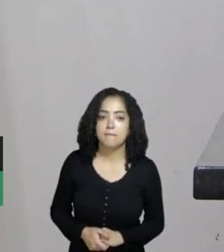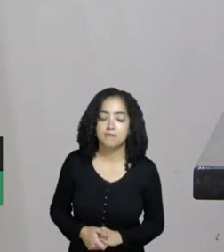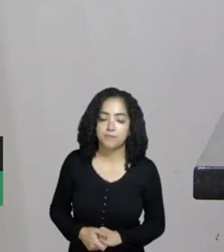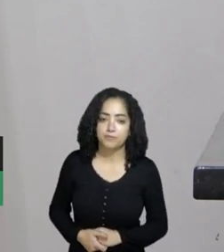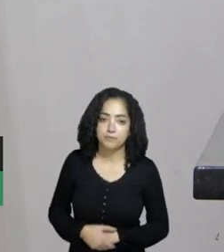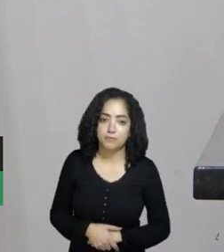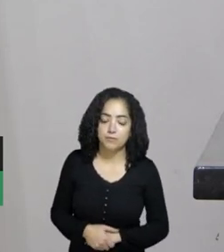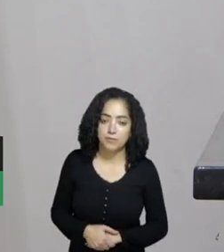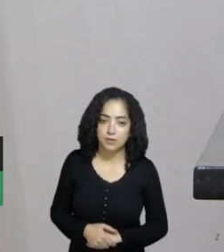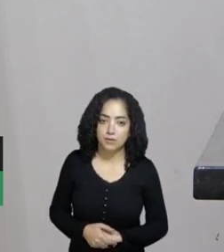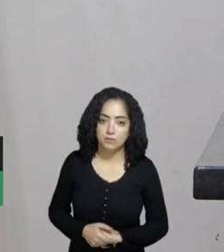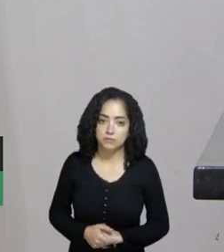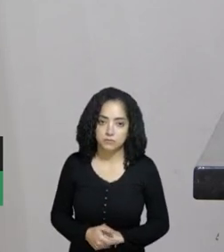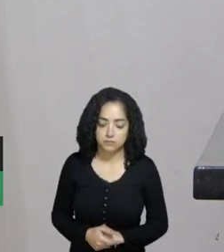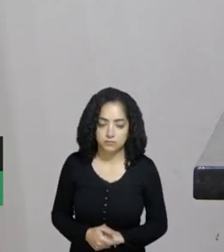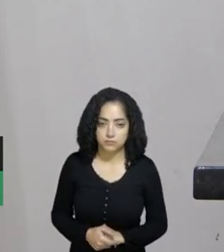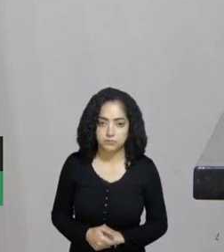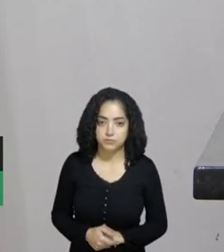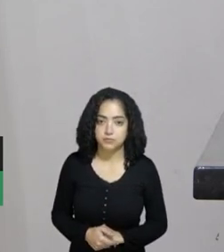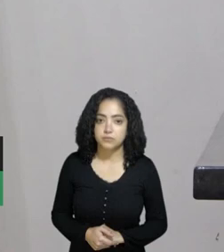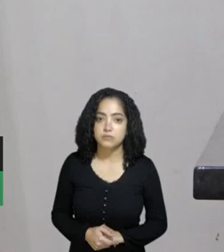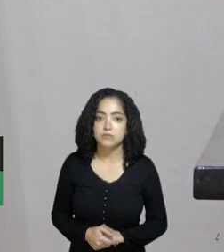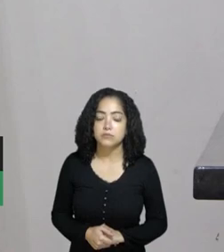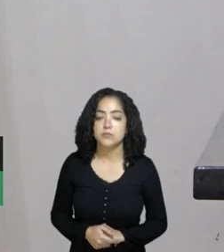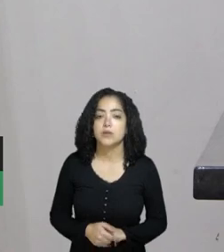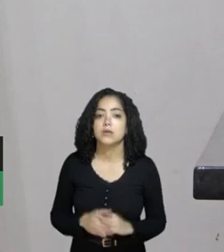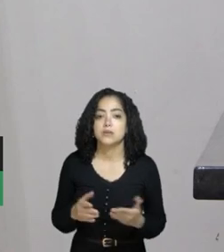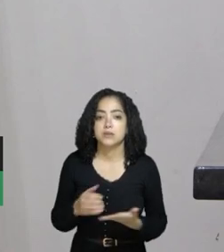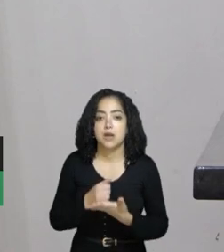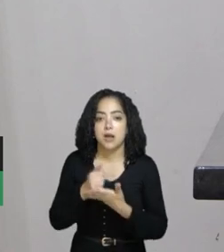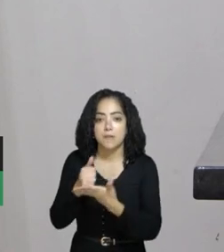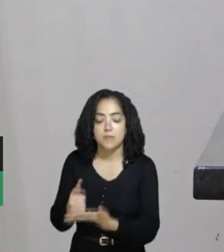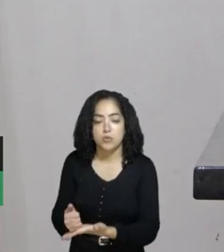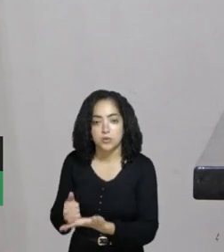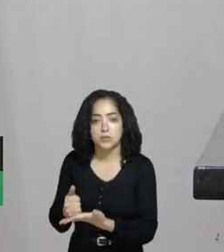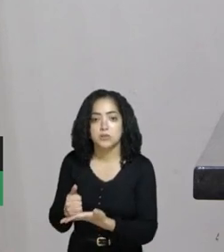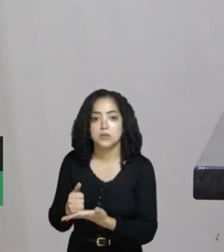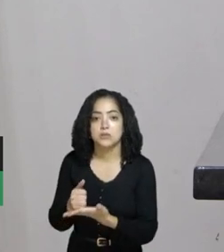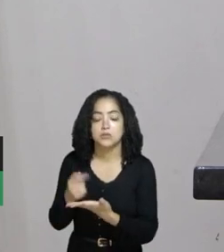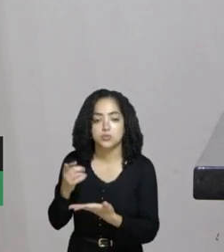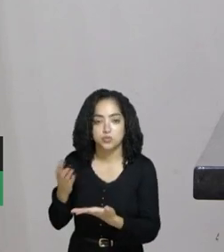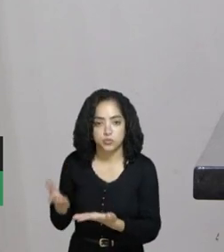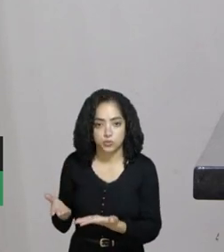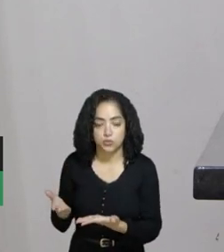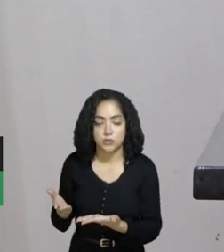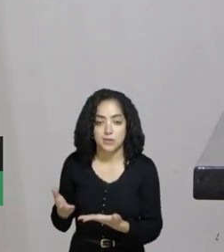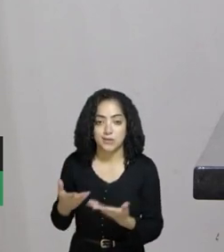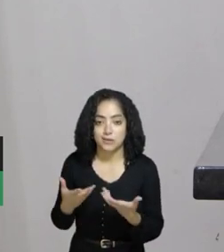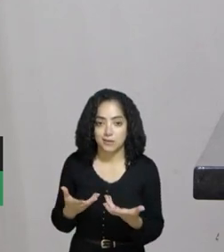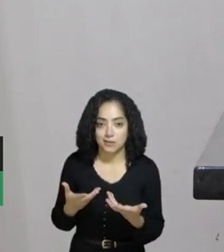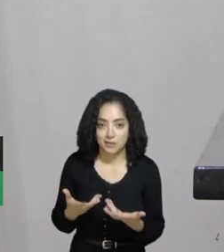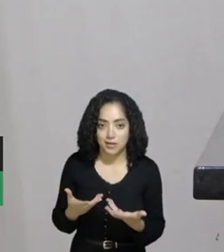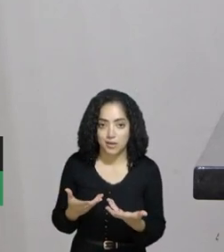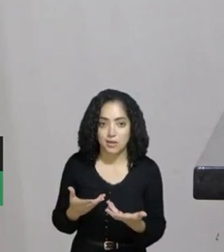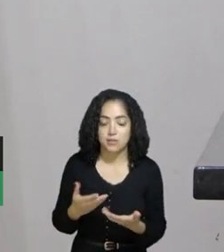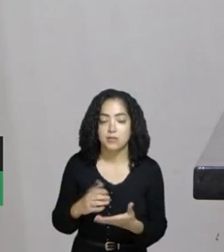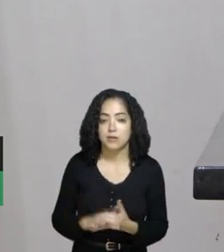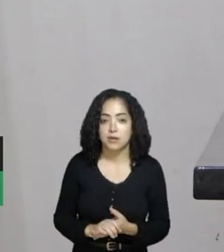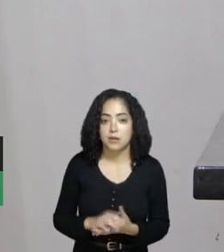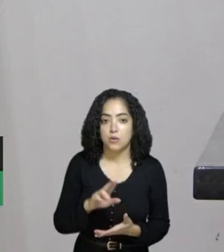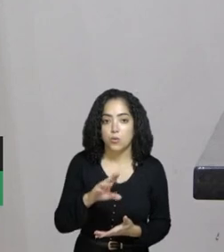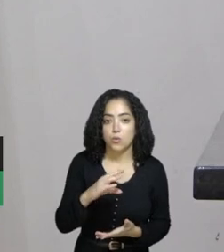tiranias. Está a favor do Irã e quer que a Ucrânia entregue